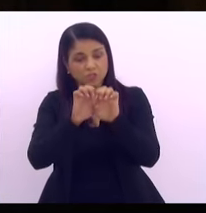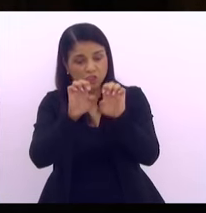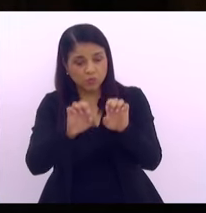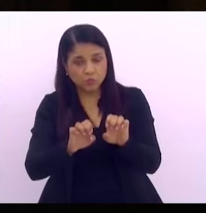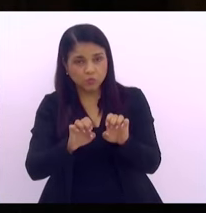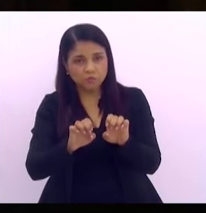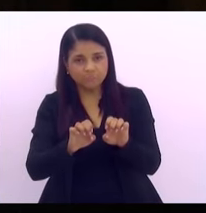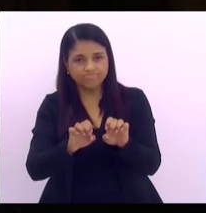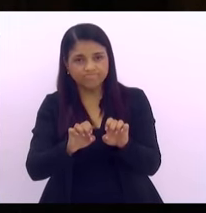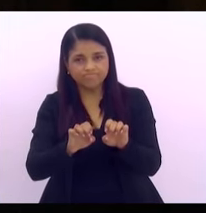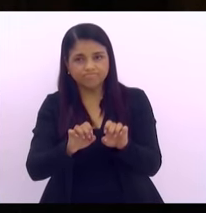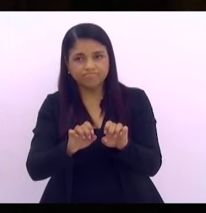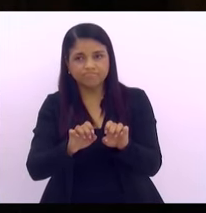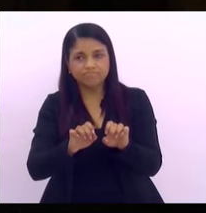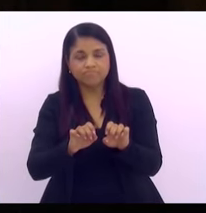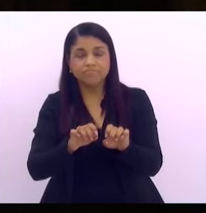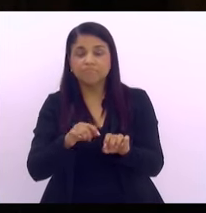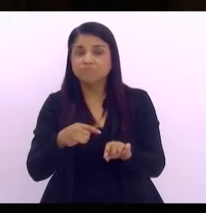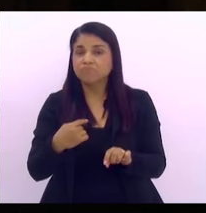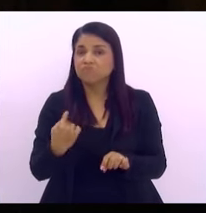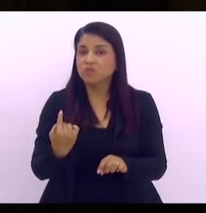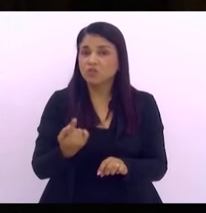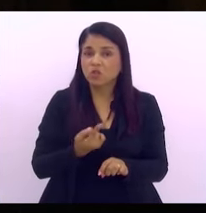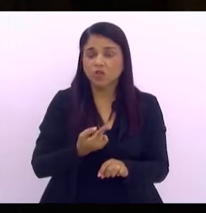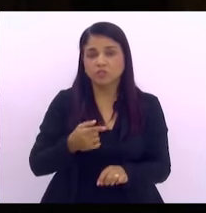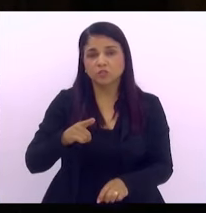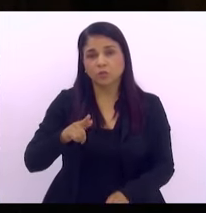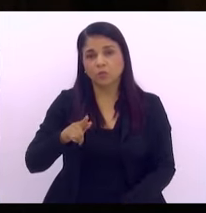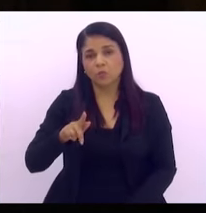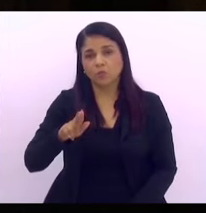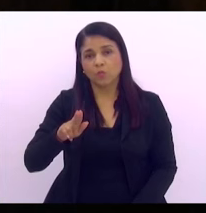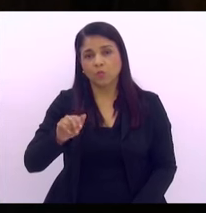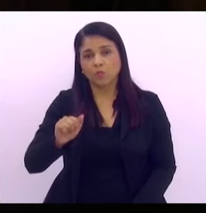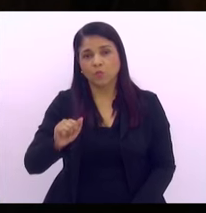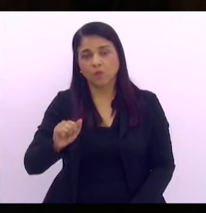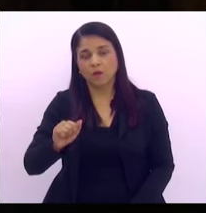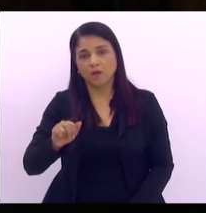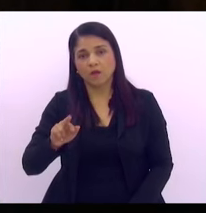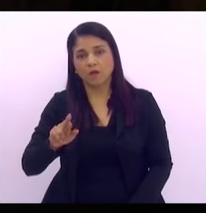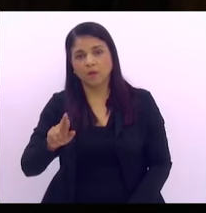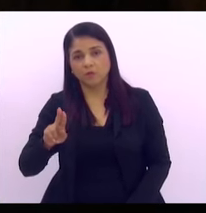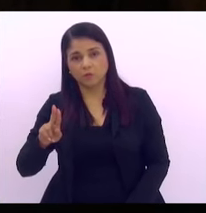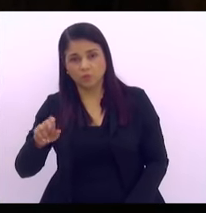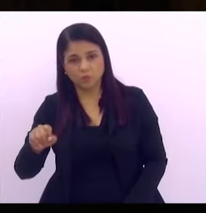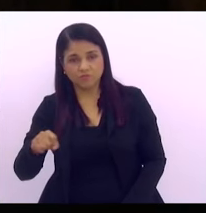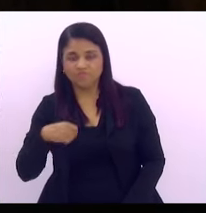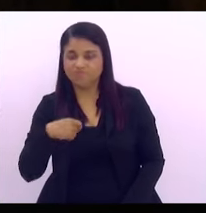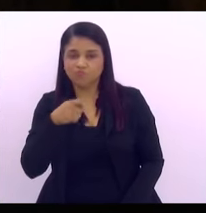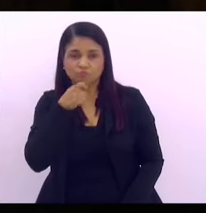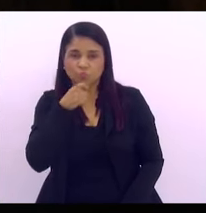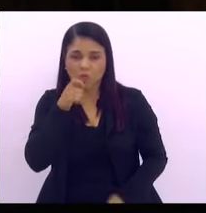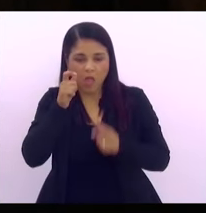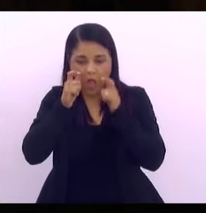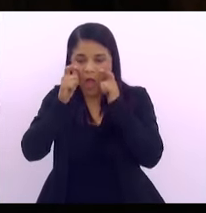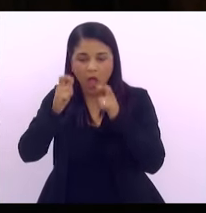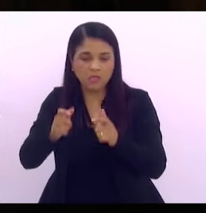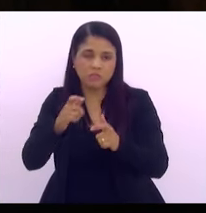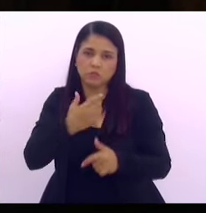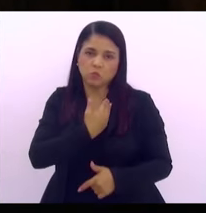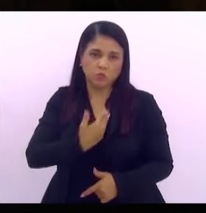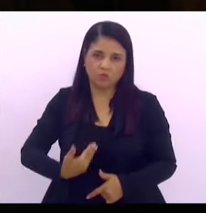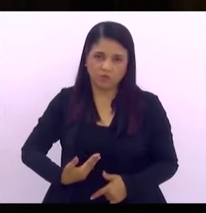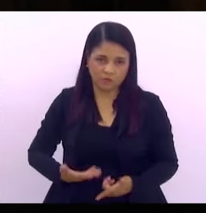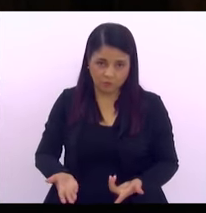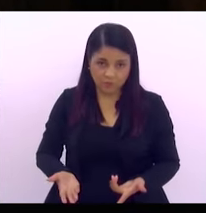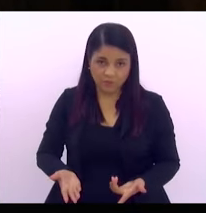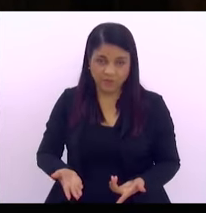bairro, e nós, de Guarulhos, não estamos recebendo a atenção devida que o governo deveria estar dando.